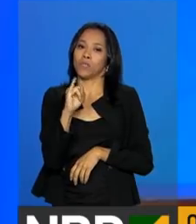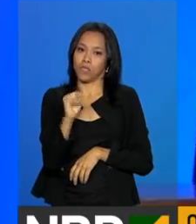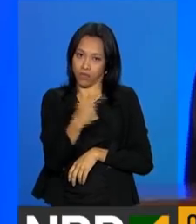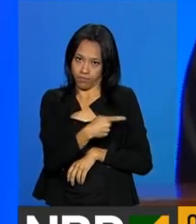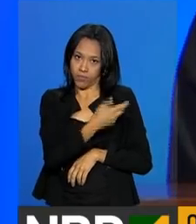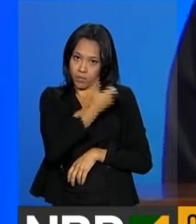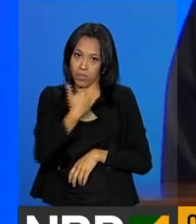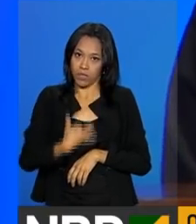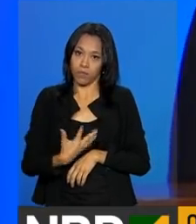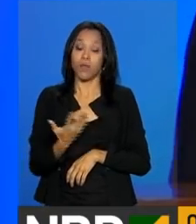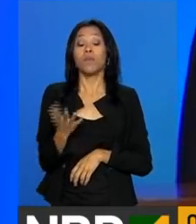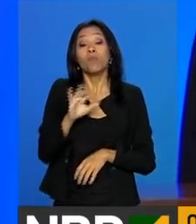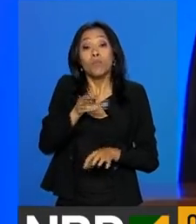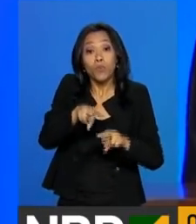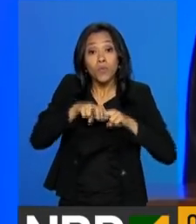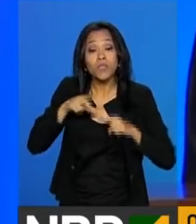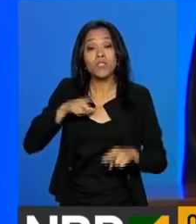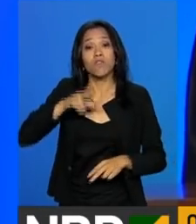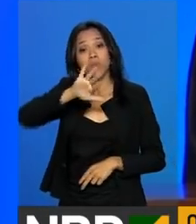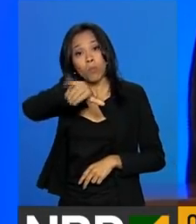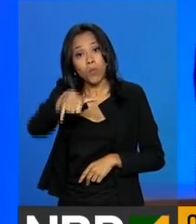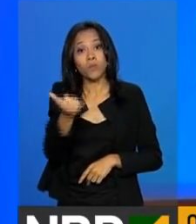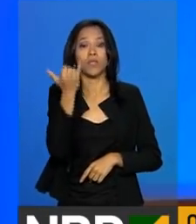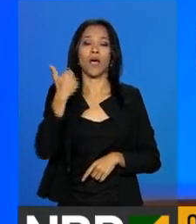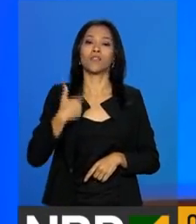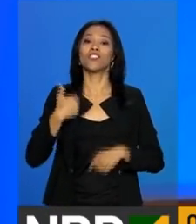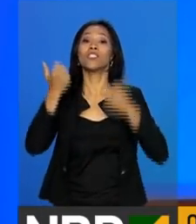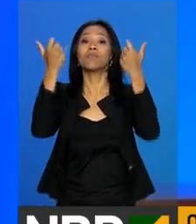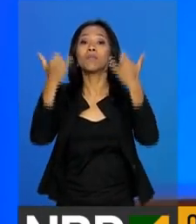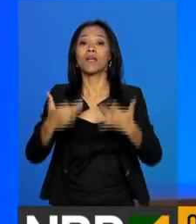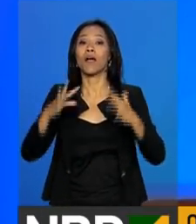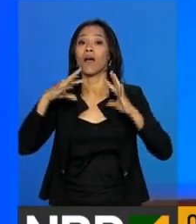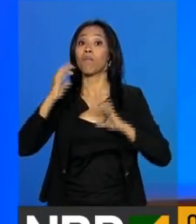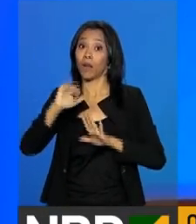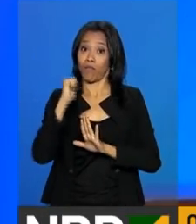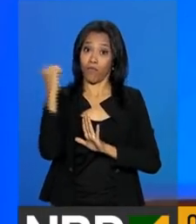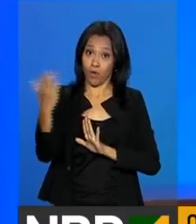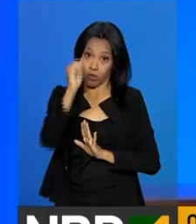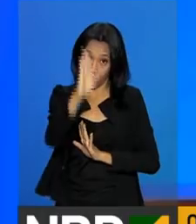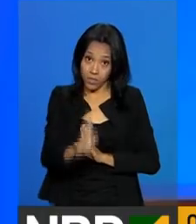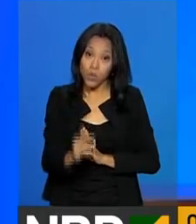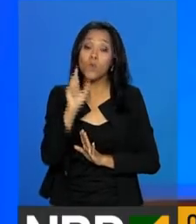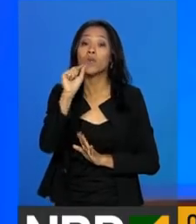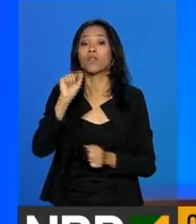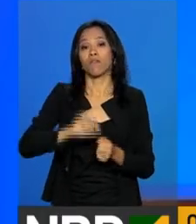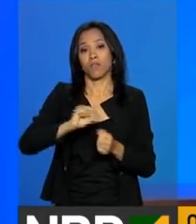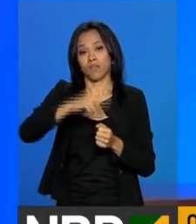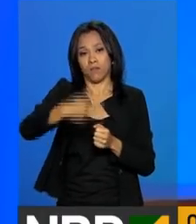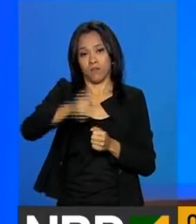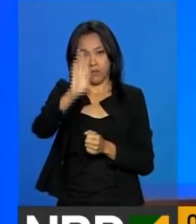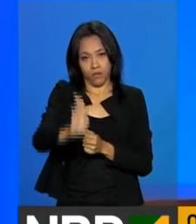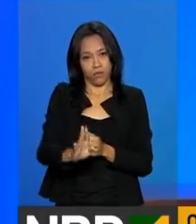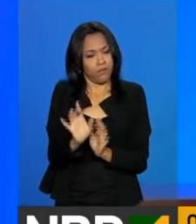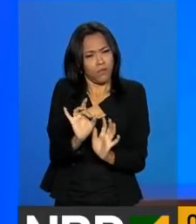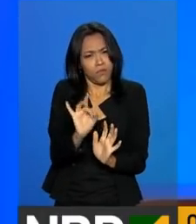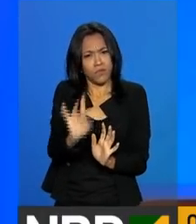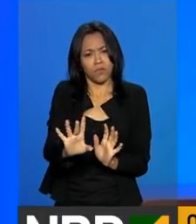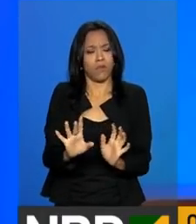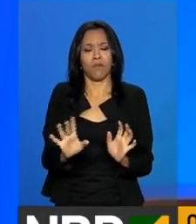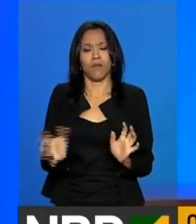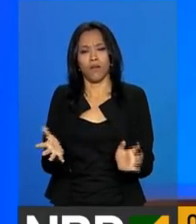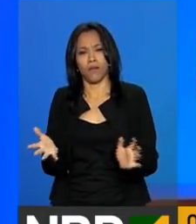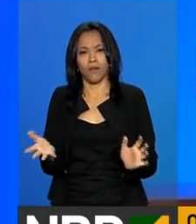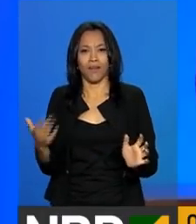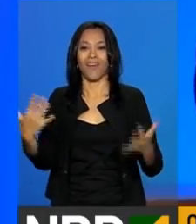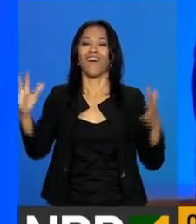oportunidade de exemplo e ficar para o exterior aquilo que estamos fazendo no brasil mas não apenas para digamos assim